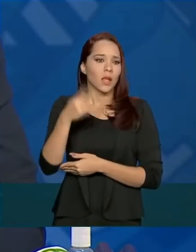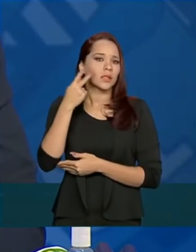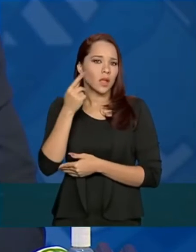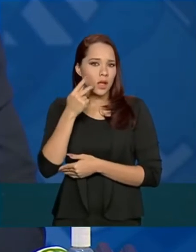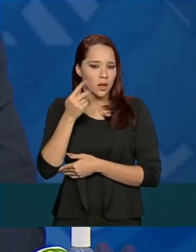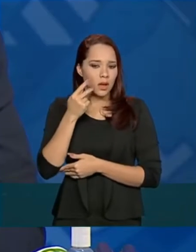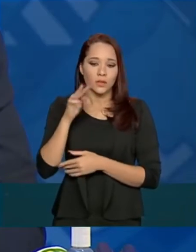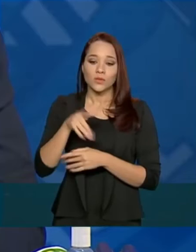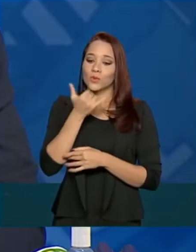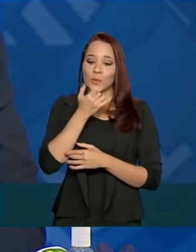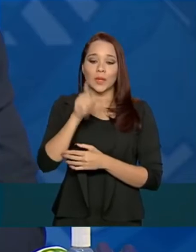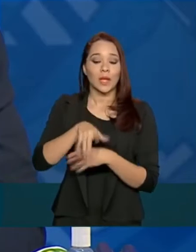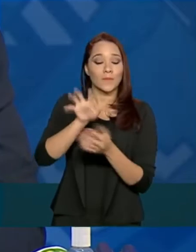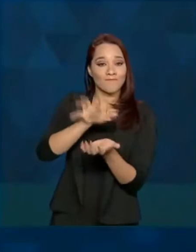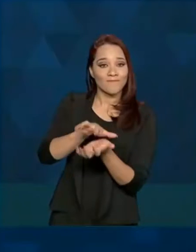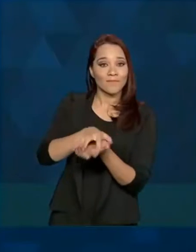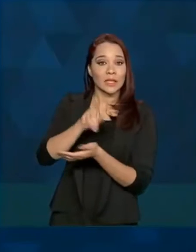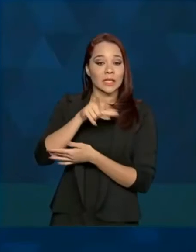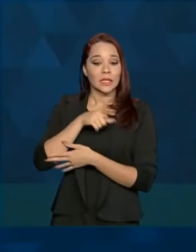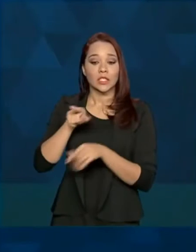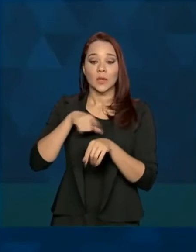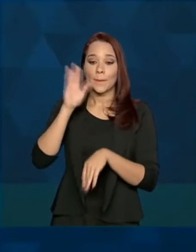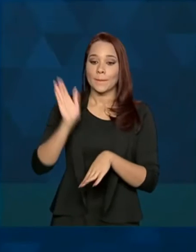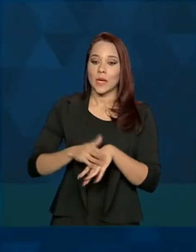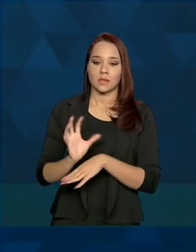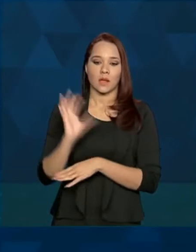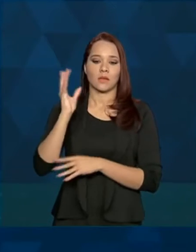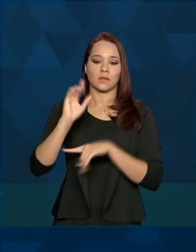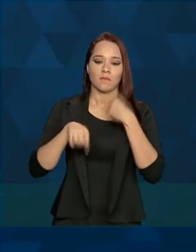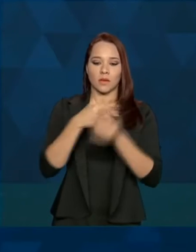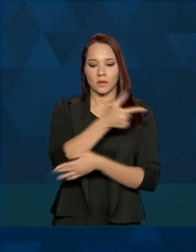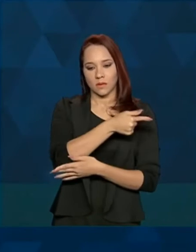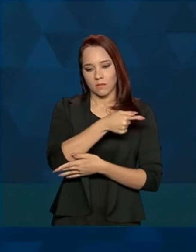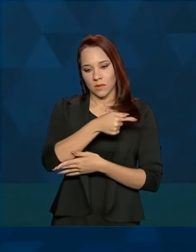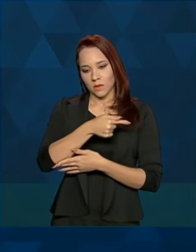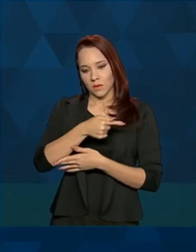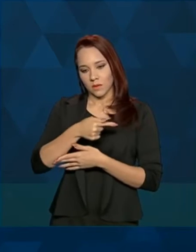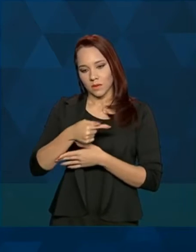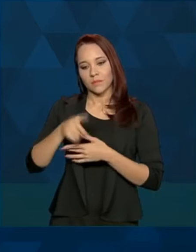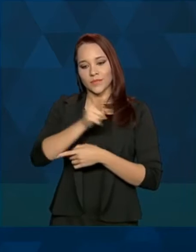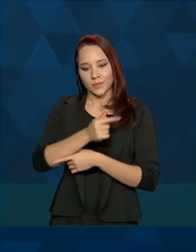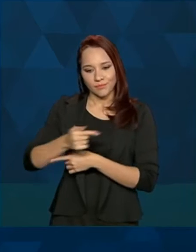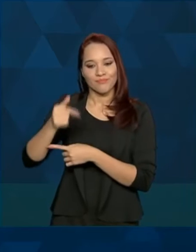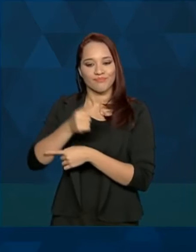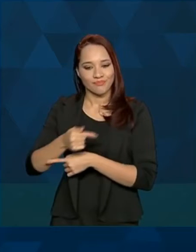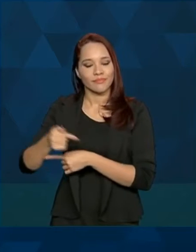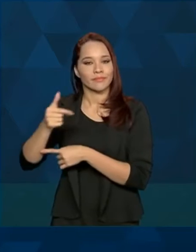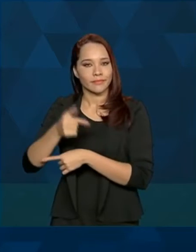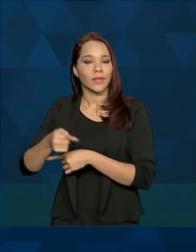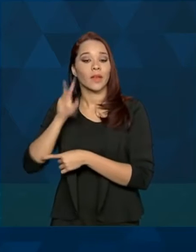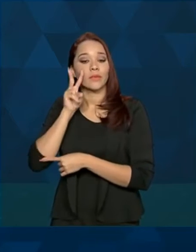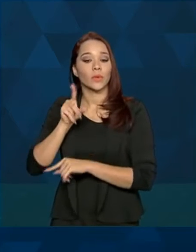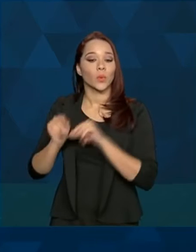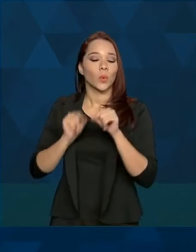as capitais onde você tinha maior número de casos. À medida que a semana epidemiológica vai caminhando, você vai vendo que efetivamente